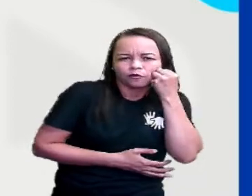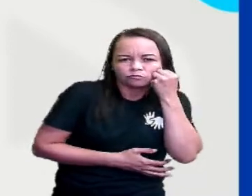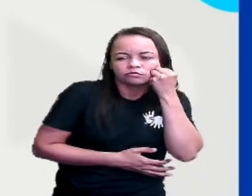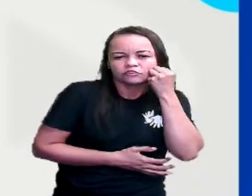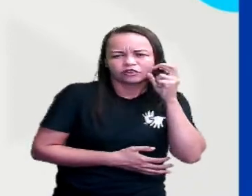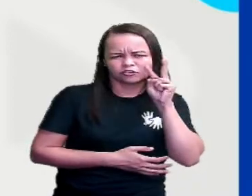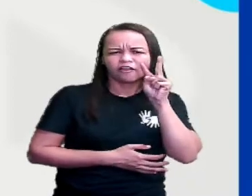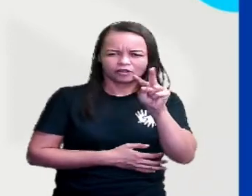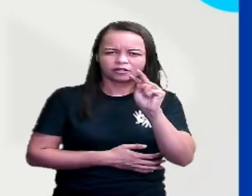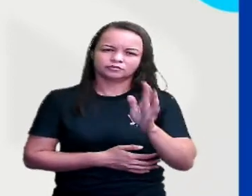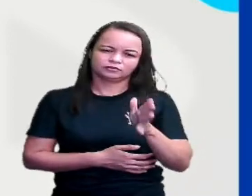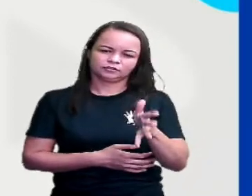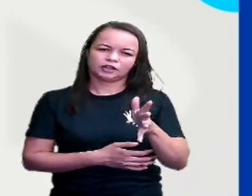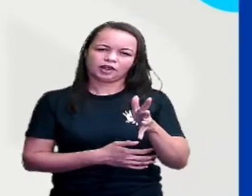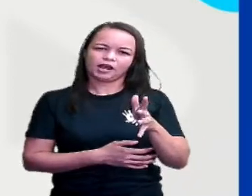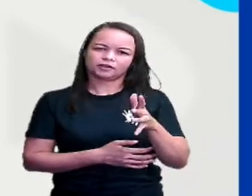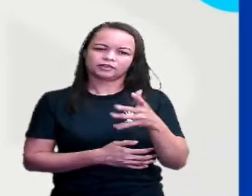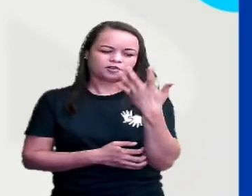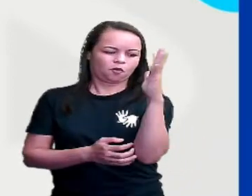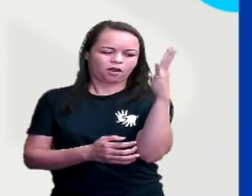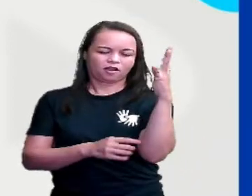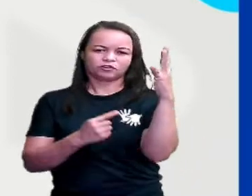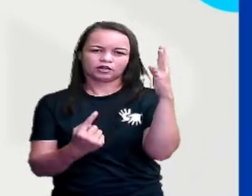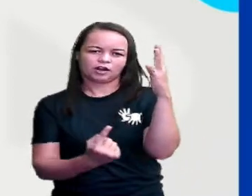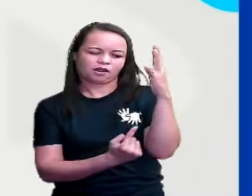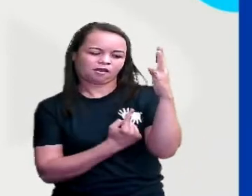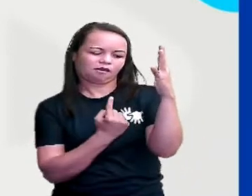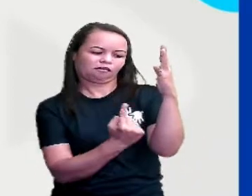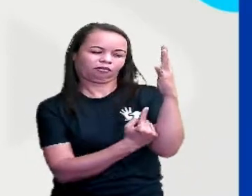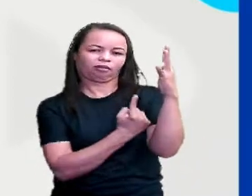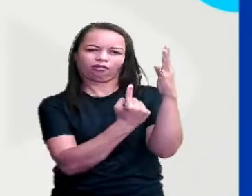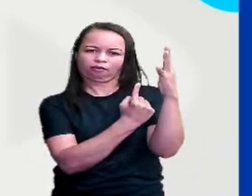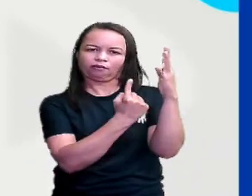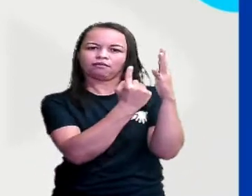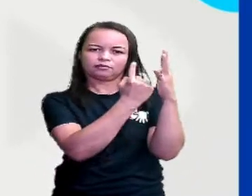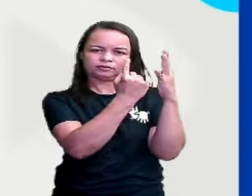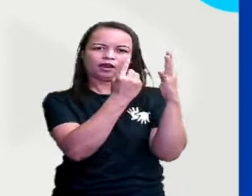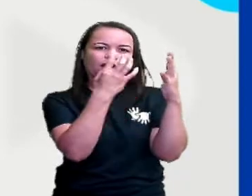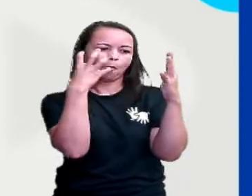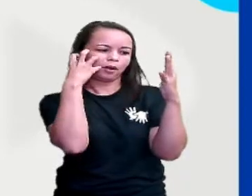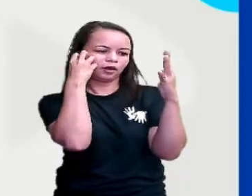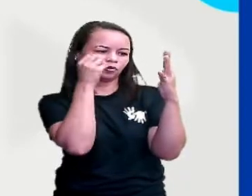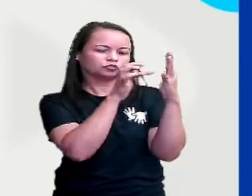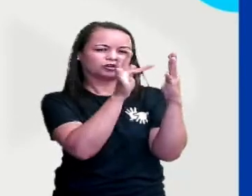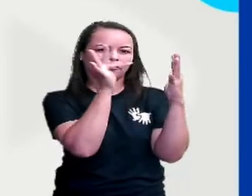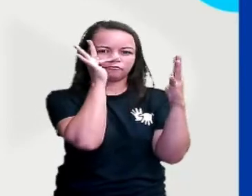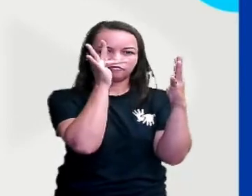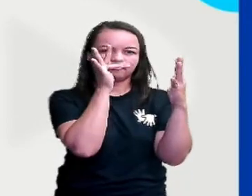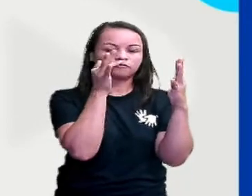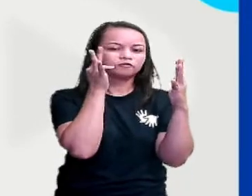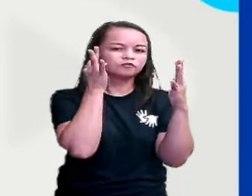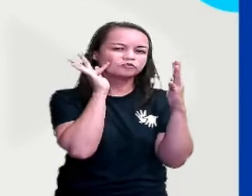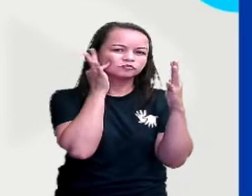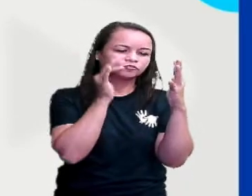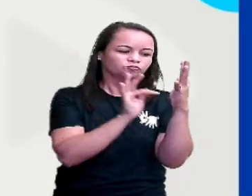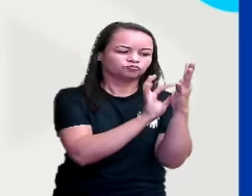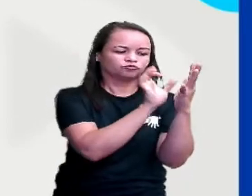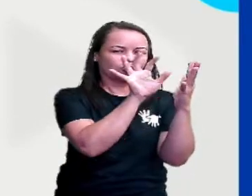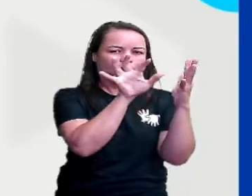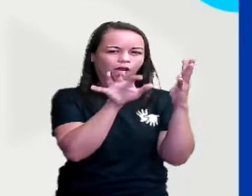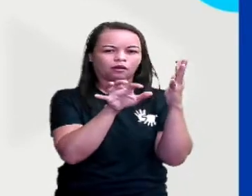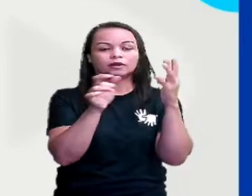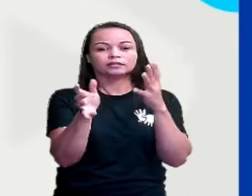viu que esse pé de maracujá tem essas estruturas que se enroscam, né, em outros galhos de plantas para